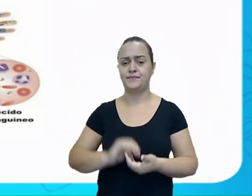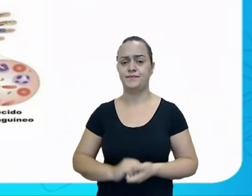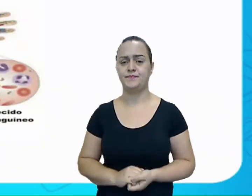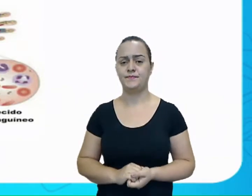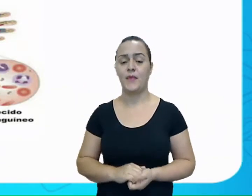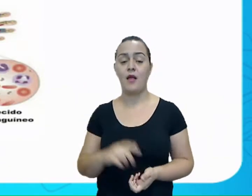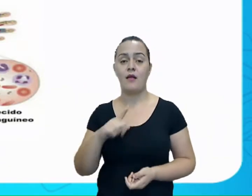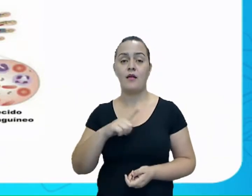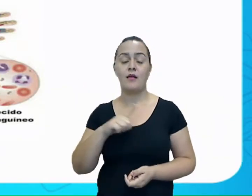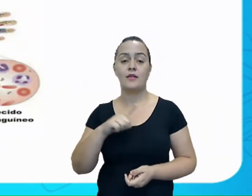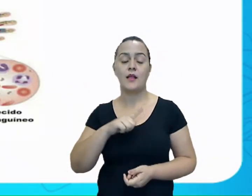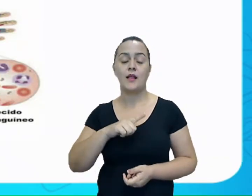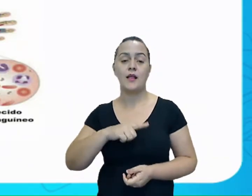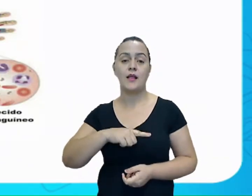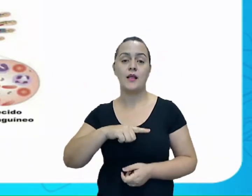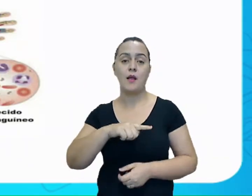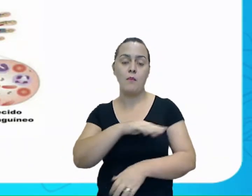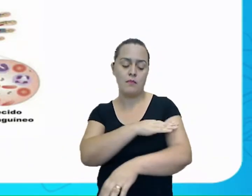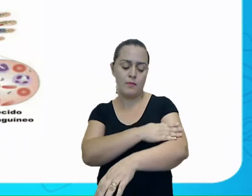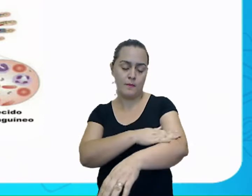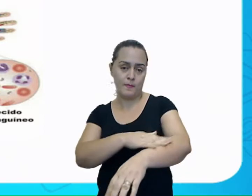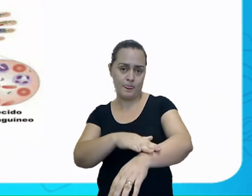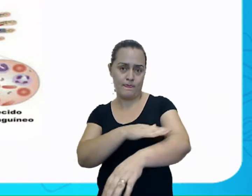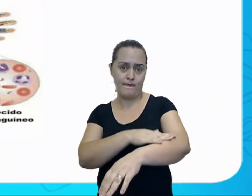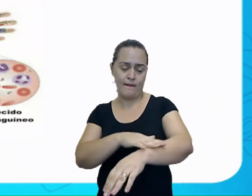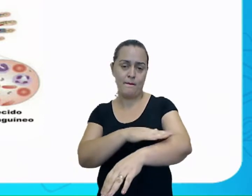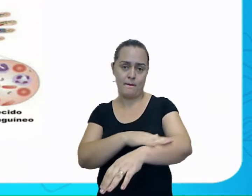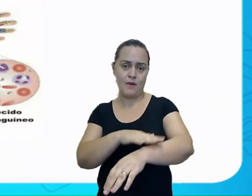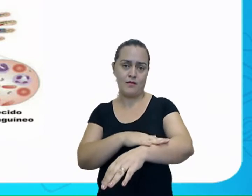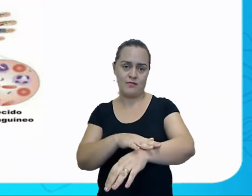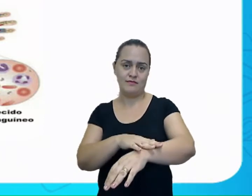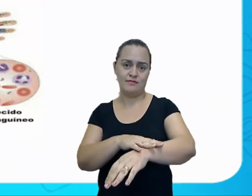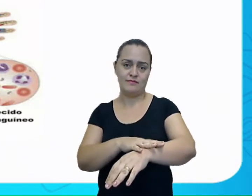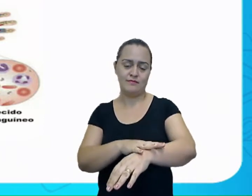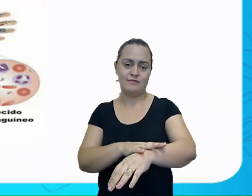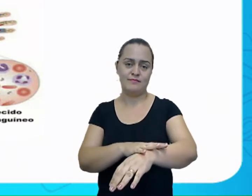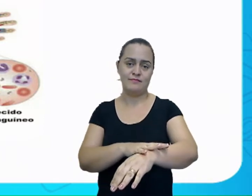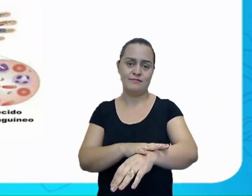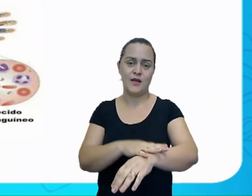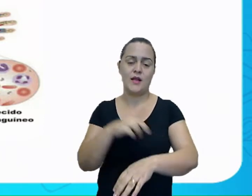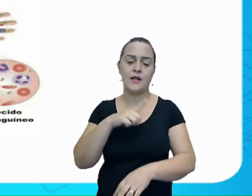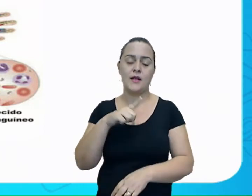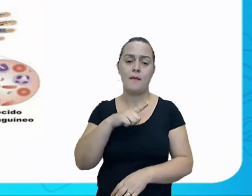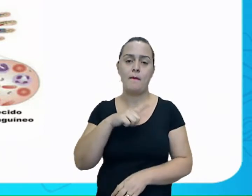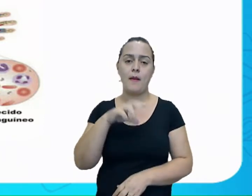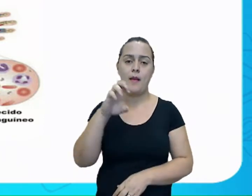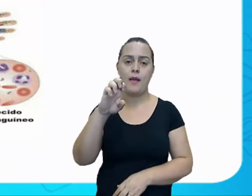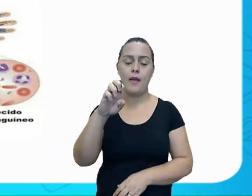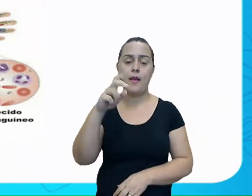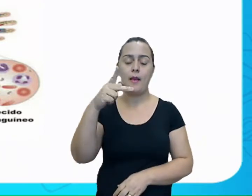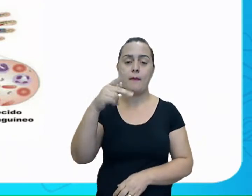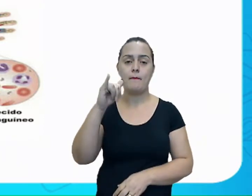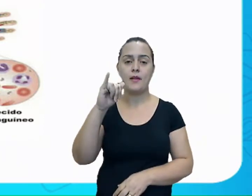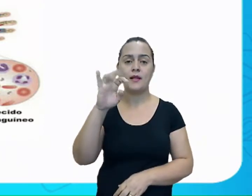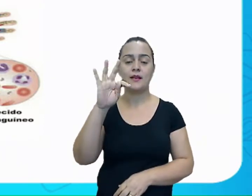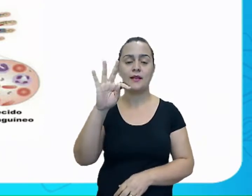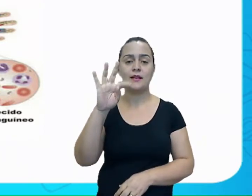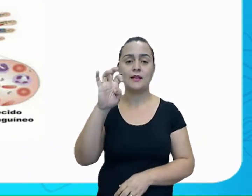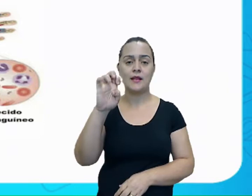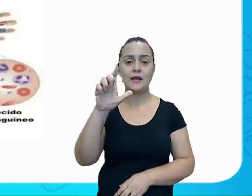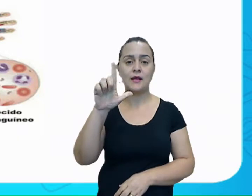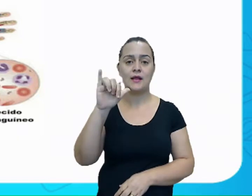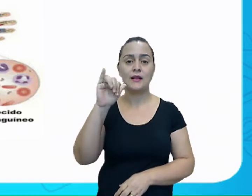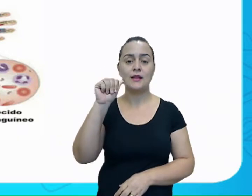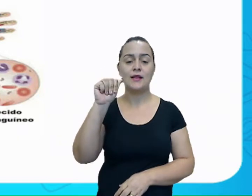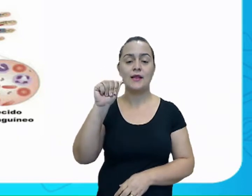tecido epitelial. O tecido epitelial está, por exemplo, constituindo a nossa pele. O interior